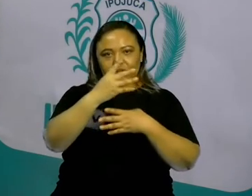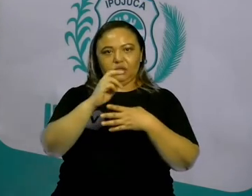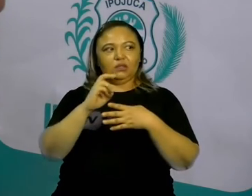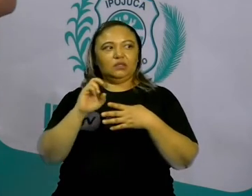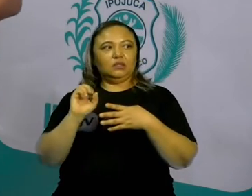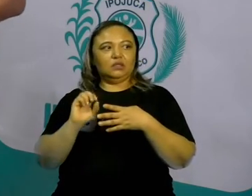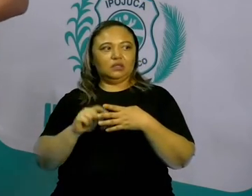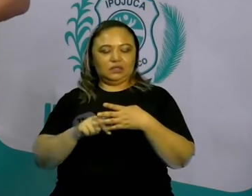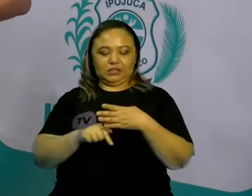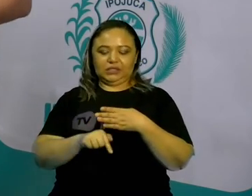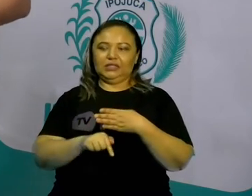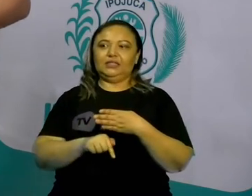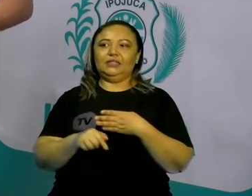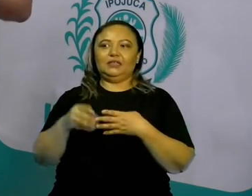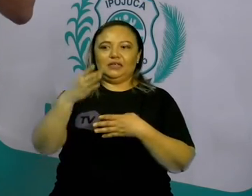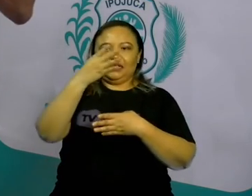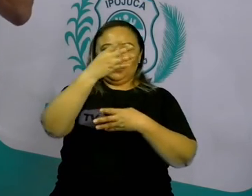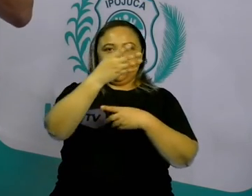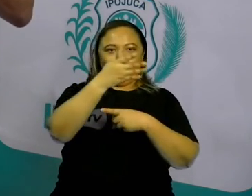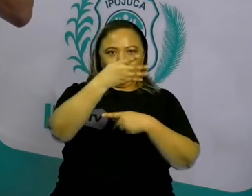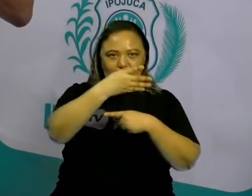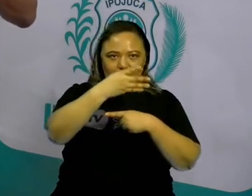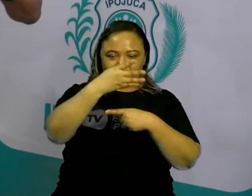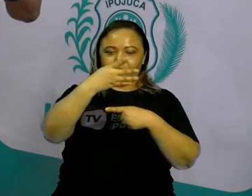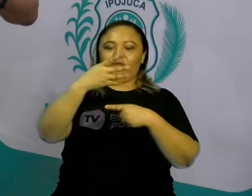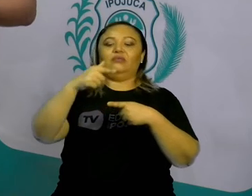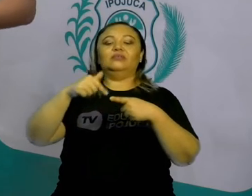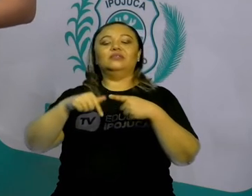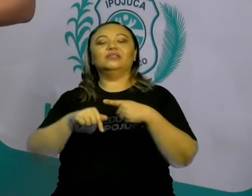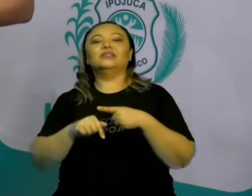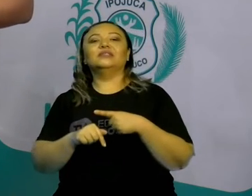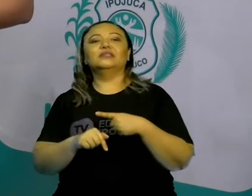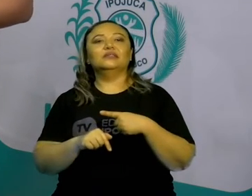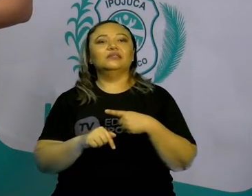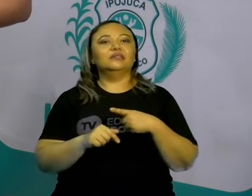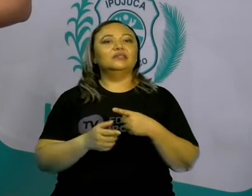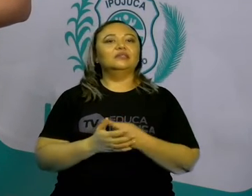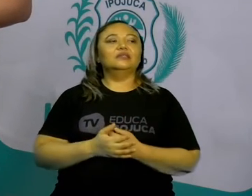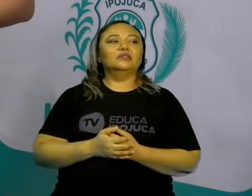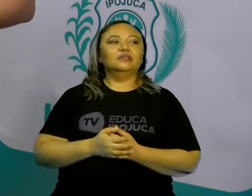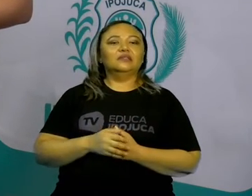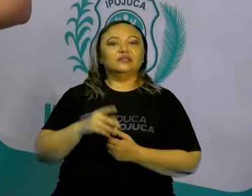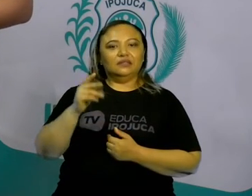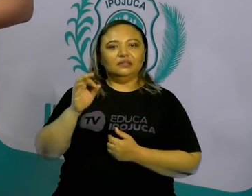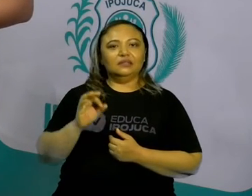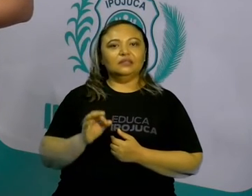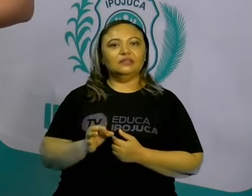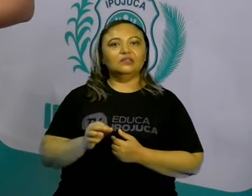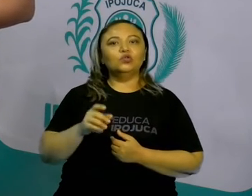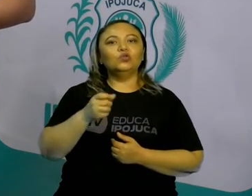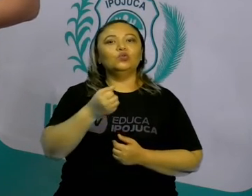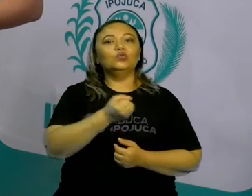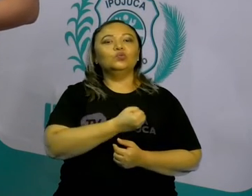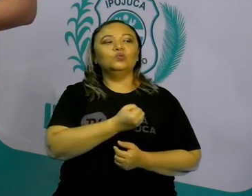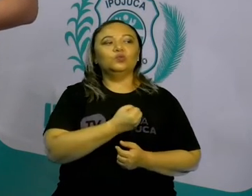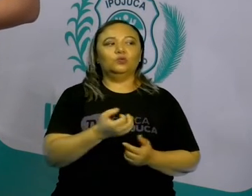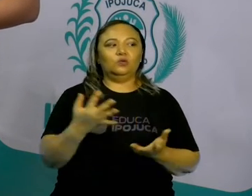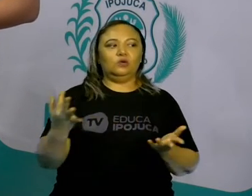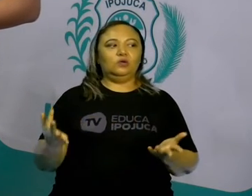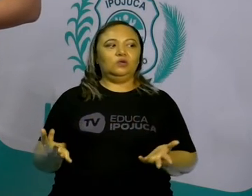entre Sete número 4 inseto muito bem Julieta qual o número